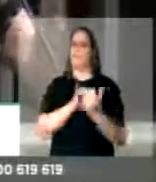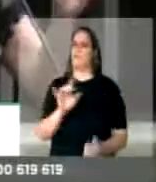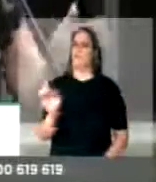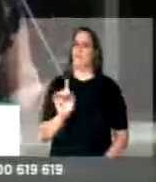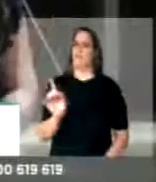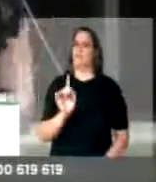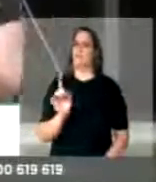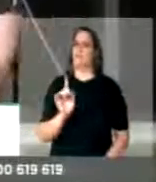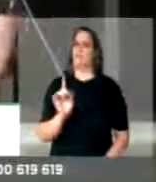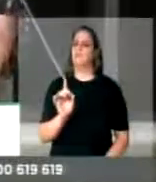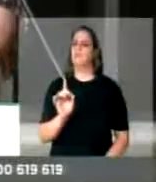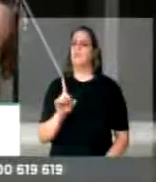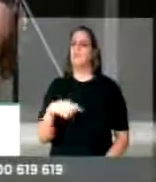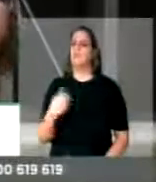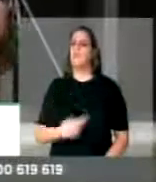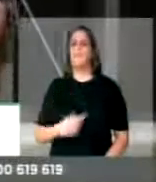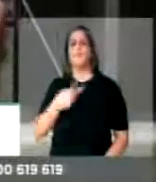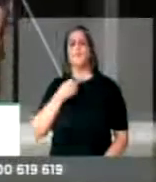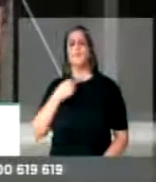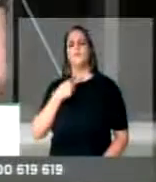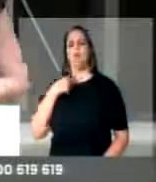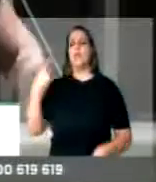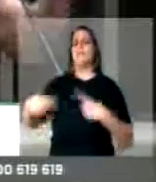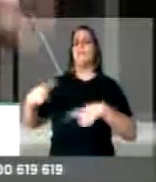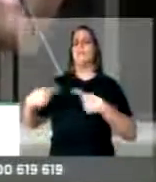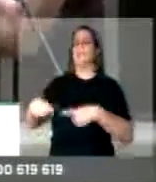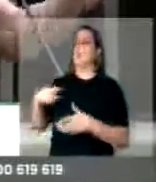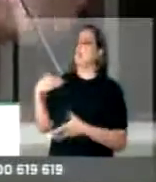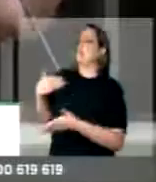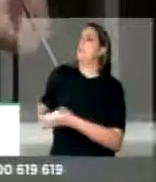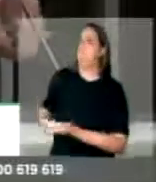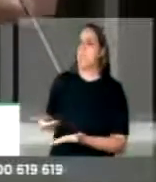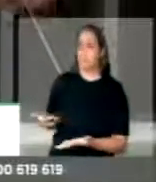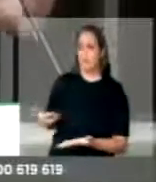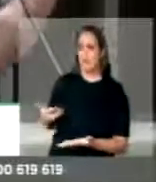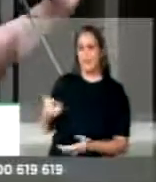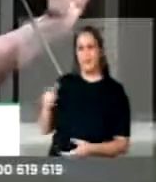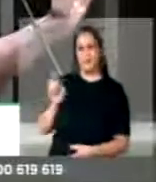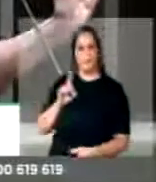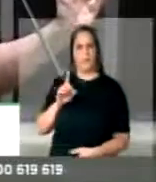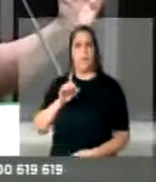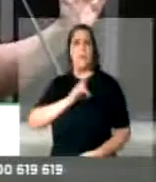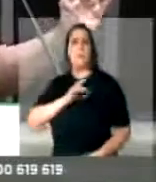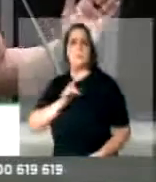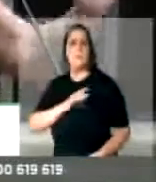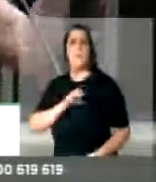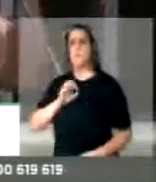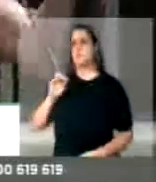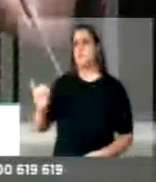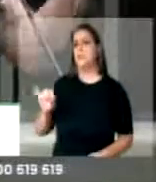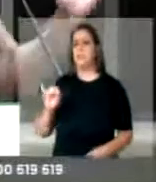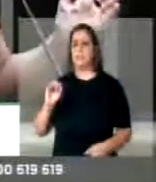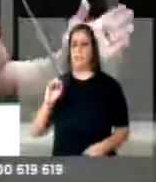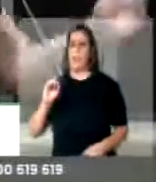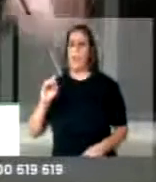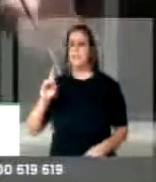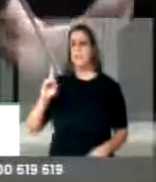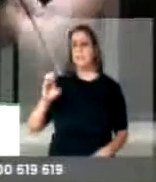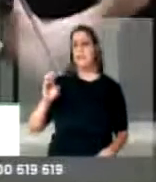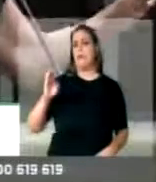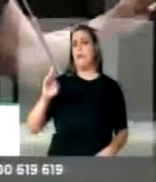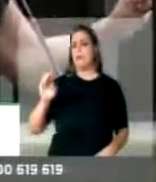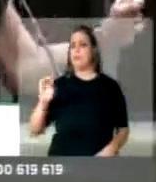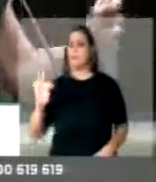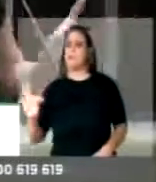não podemos fazer uma discussão assodada por temor de uma lista da Odebrecht, por temor de um